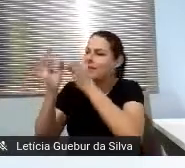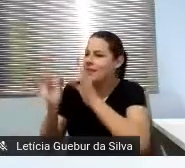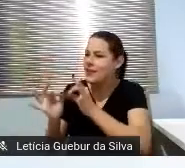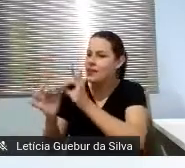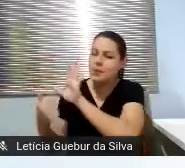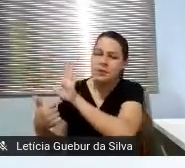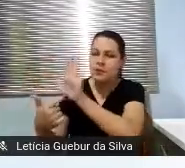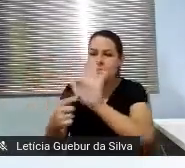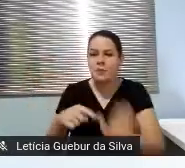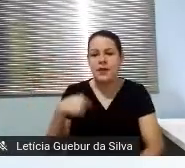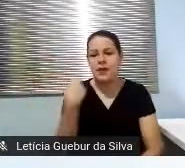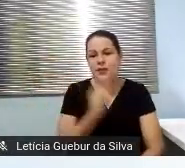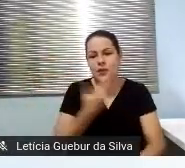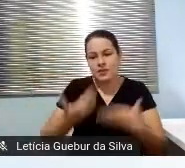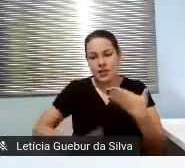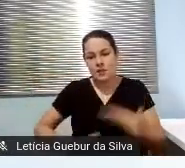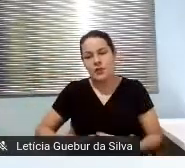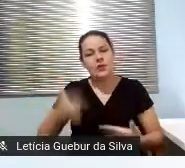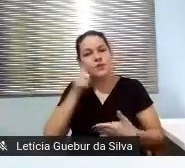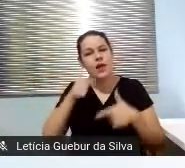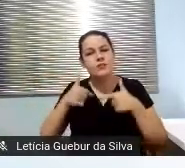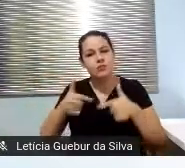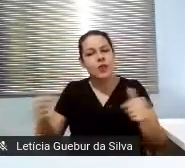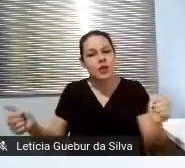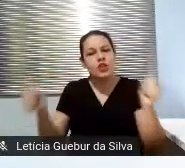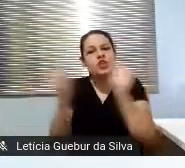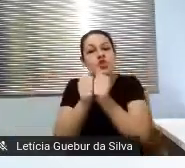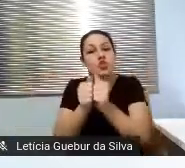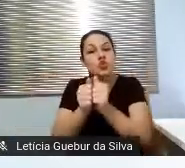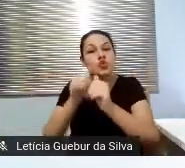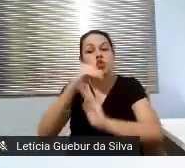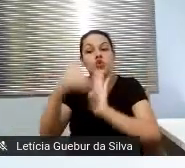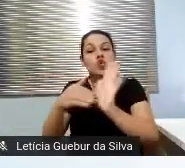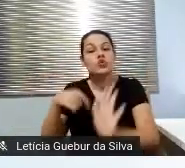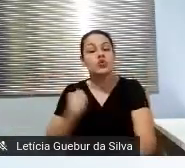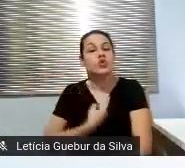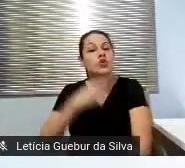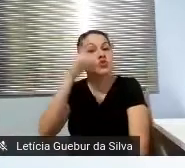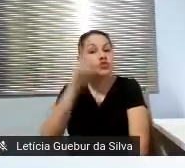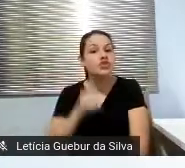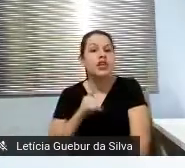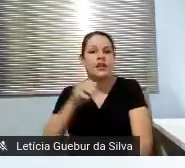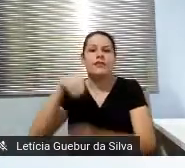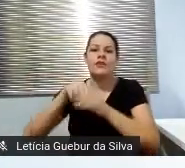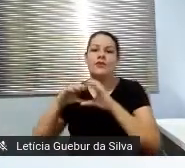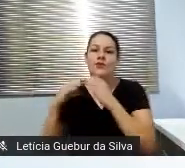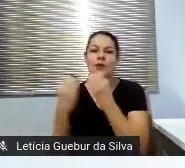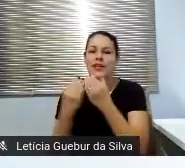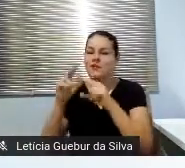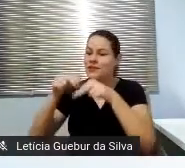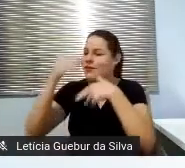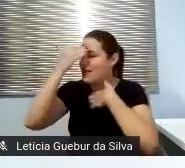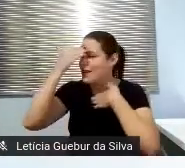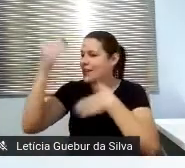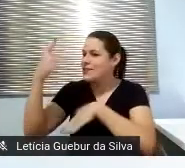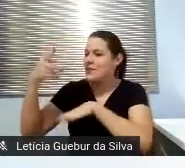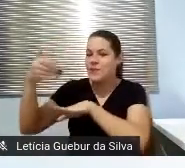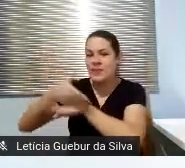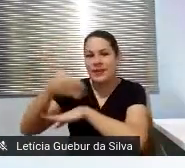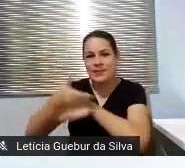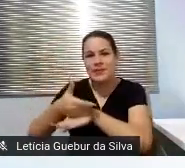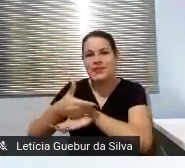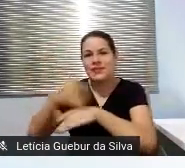trabalhador entender e poder lutar pelo direito que eles têm, pelo que está sendo discutido no Congresso. Eu agradeço a sua participação na